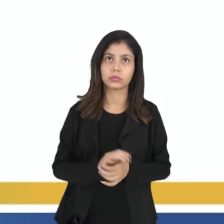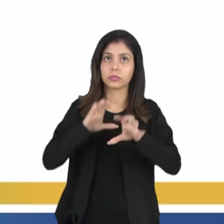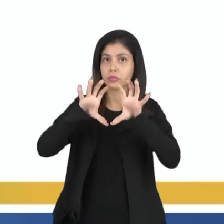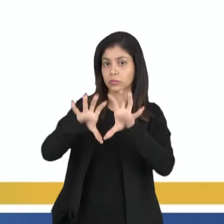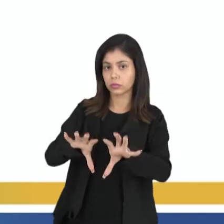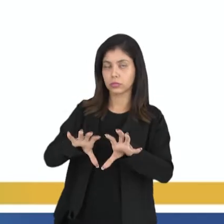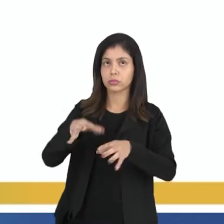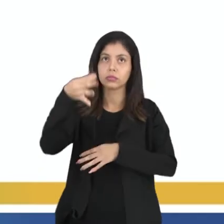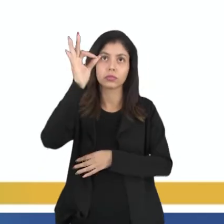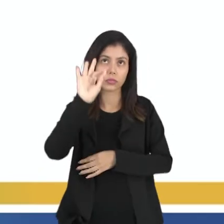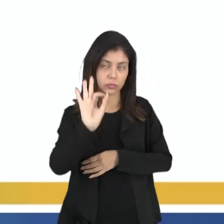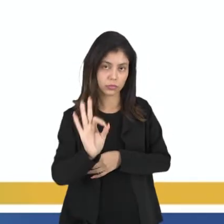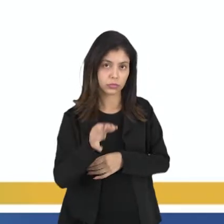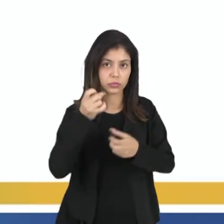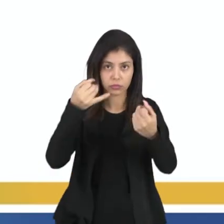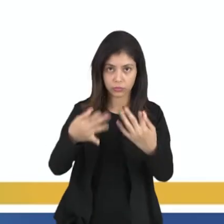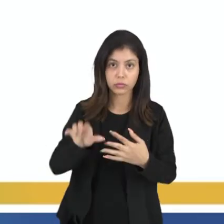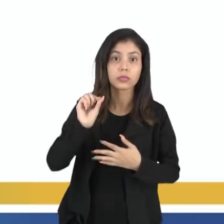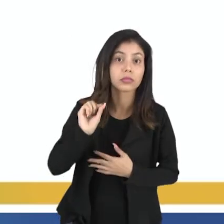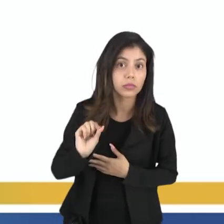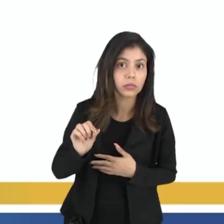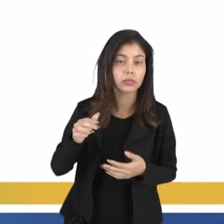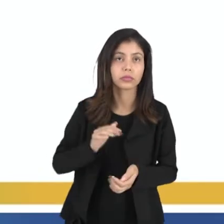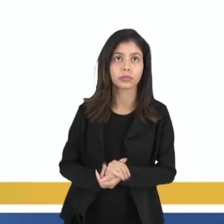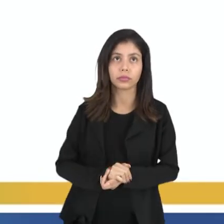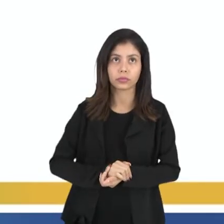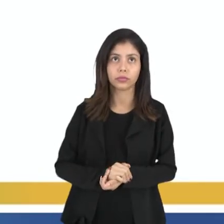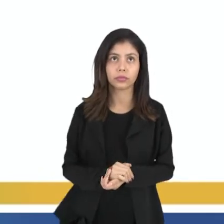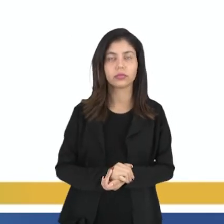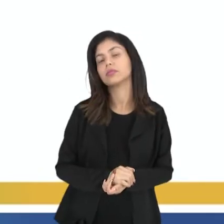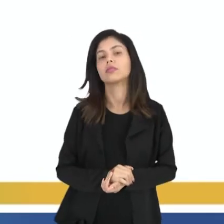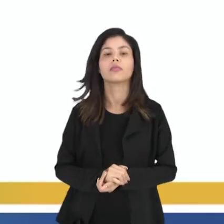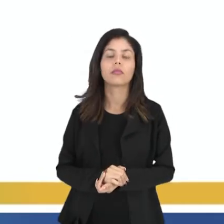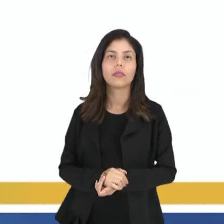cultura. Sendo assim, é correto afirmar que: